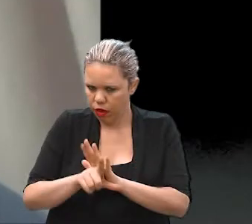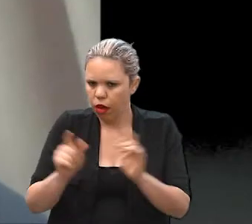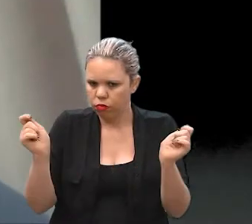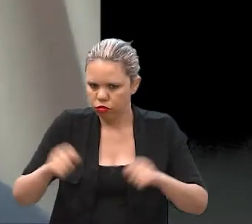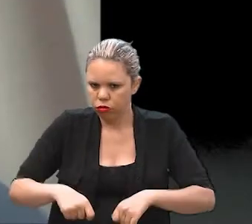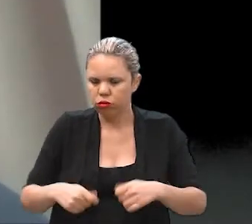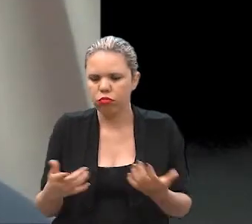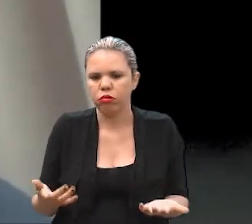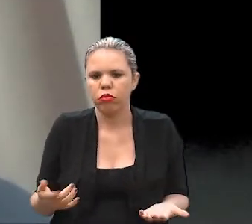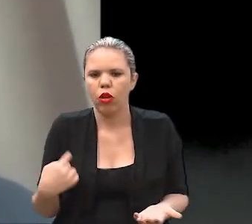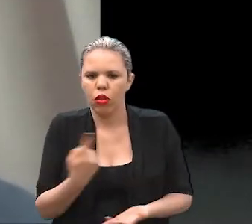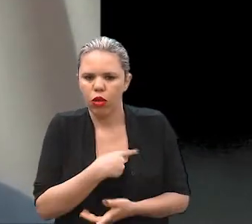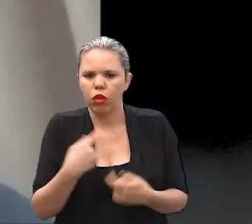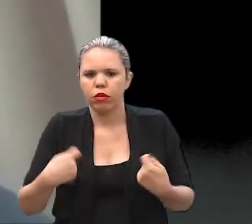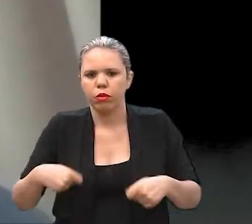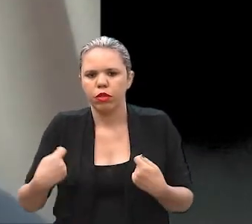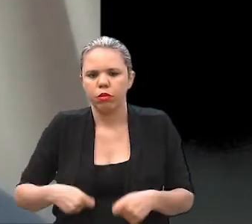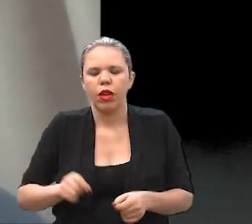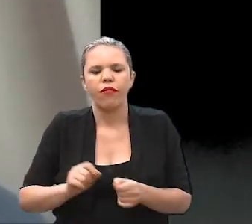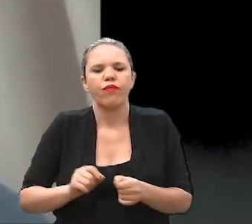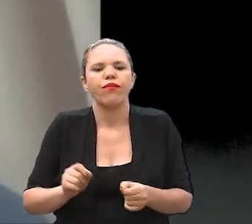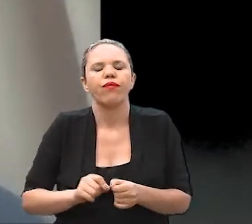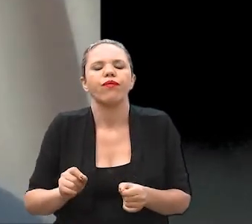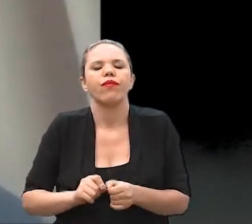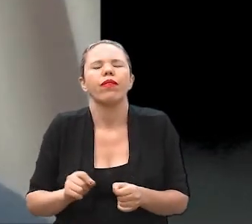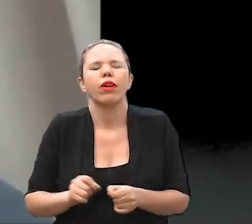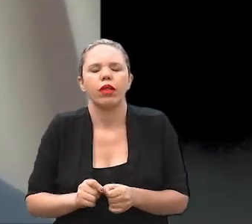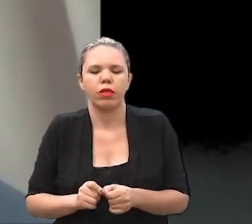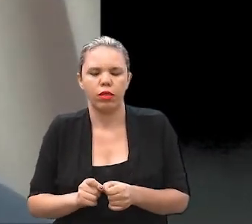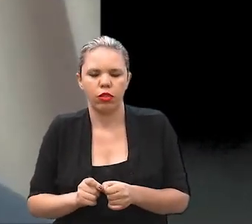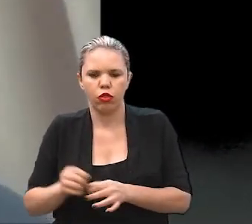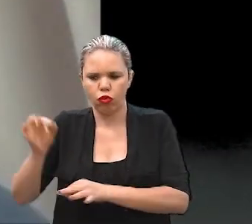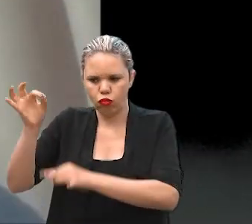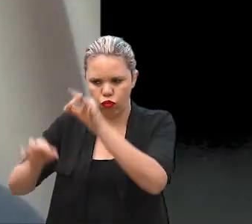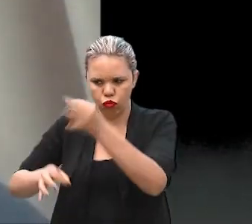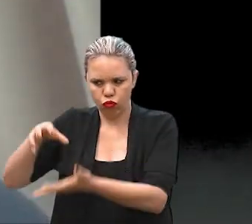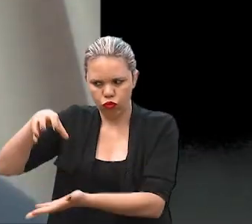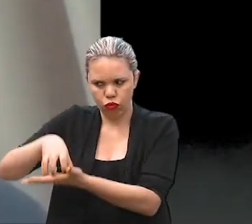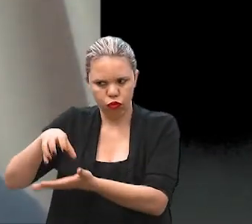suficiente. O que nós precisamos é fazer com que o judiciário